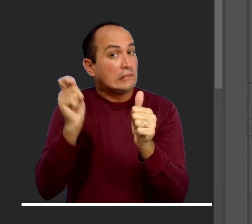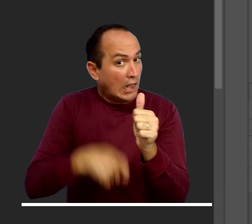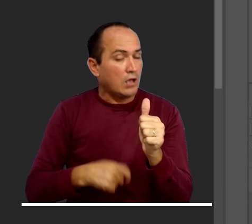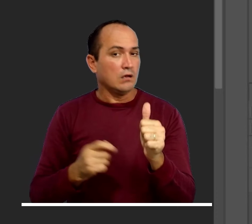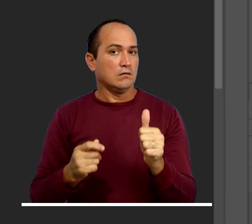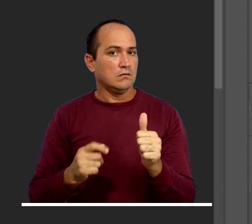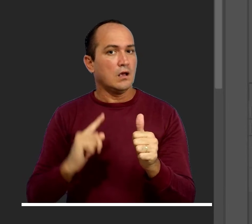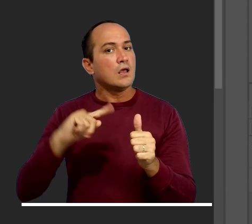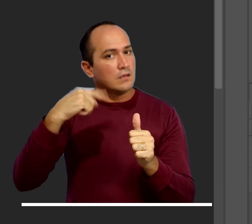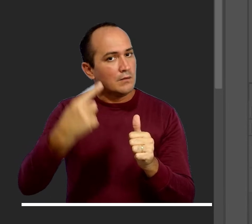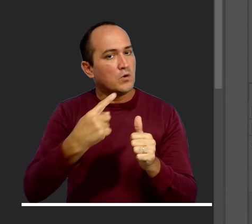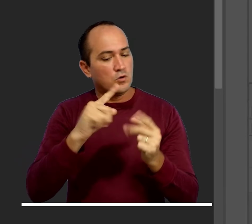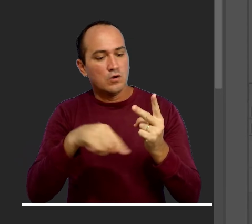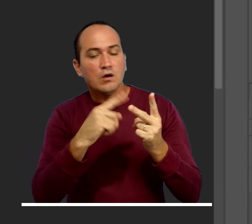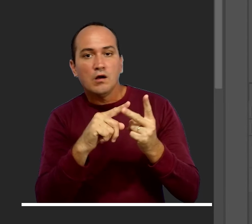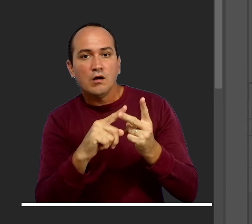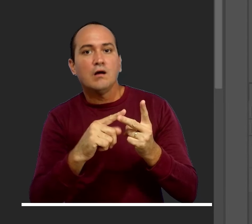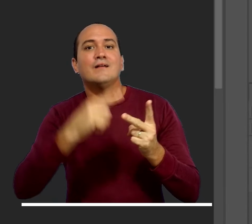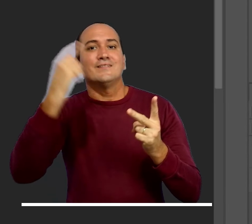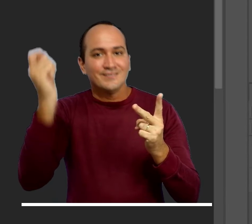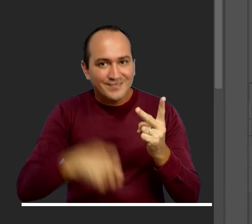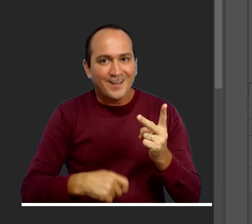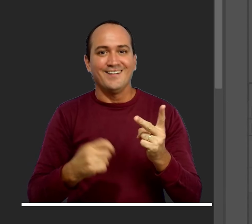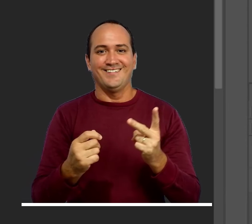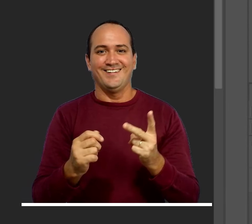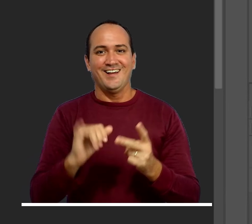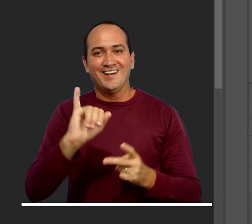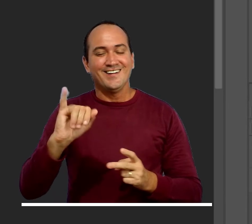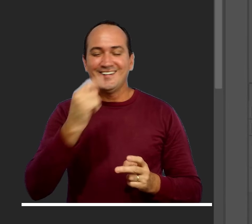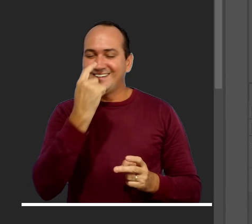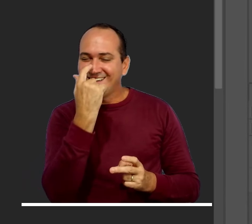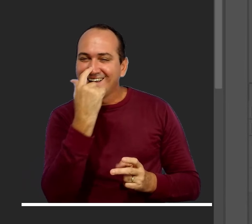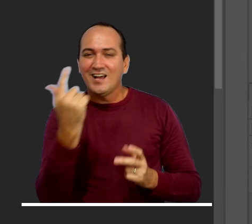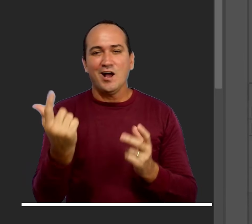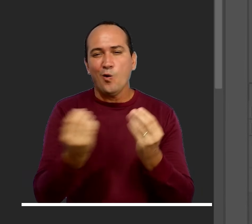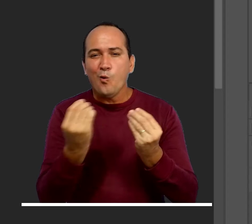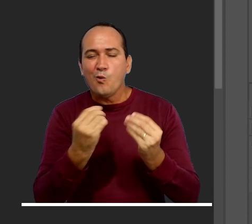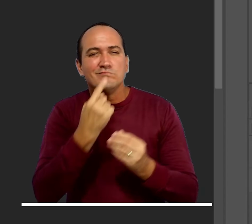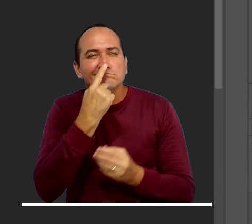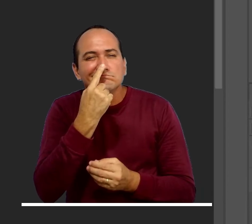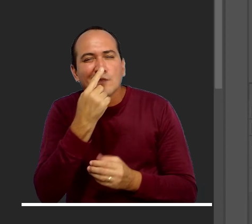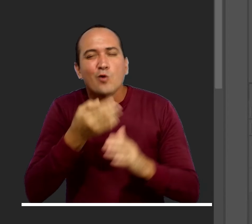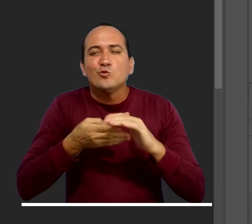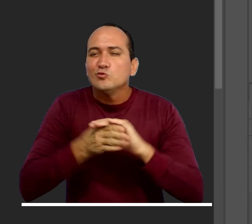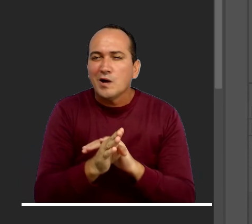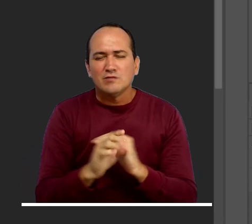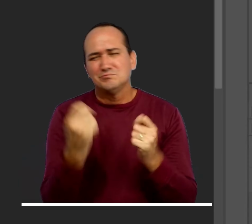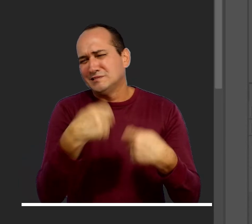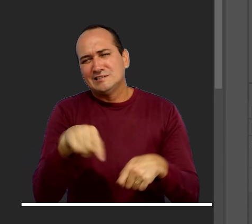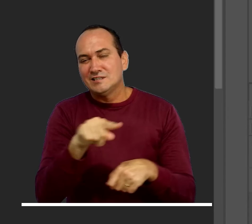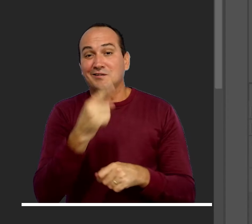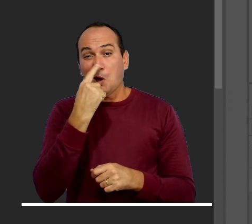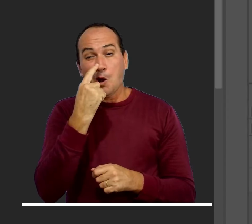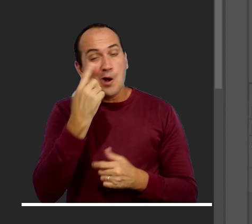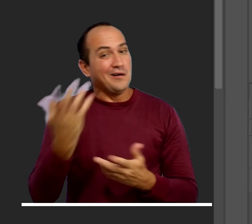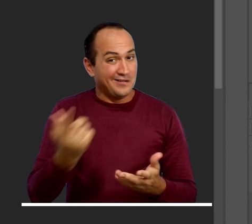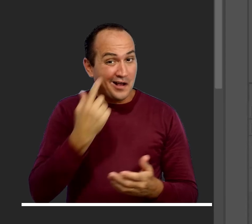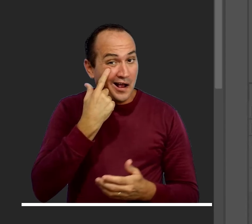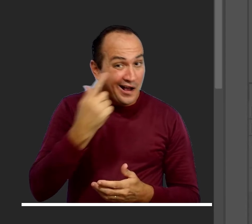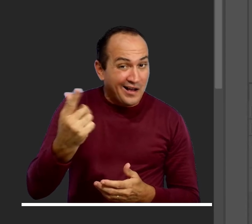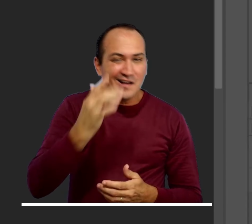possibilidade, mas depois eu vou mostrar outras maneiras de fazer isso sem precisar utilizar inteligência artificial, tá certo? Para mostrar justamente que é